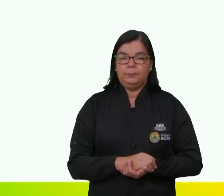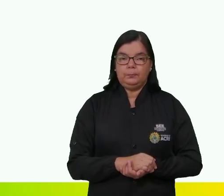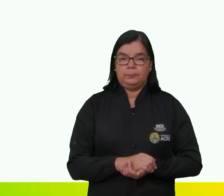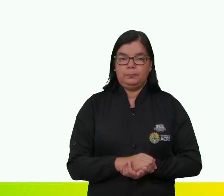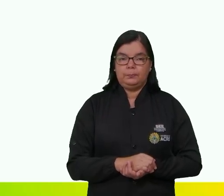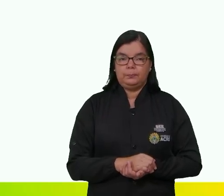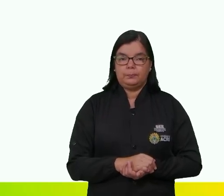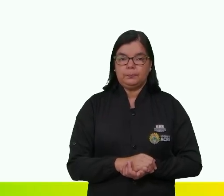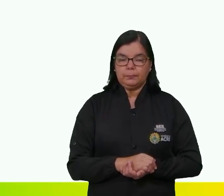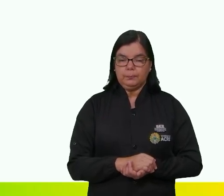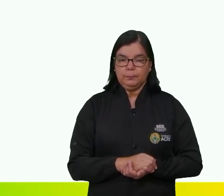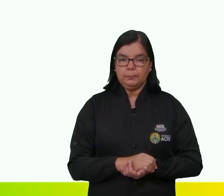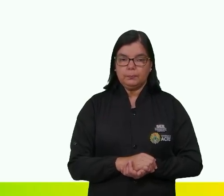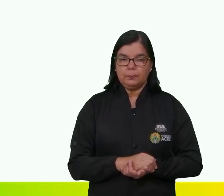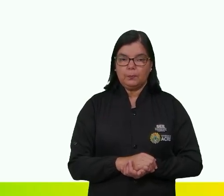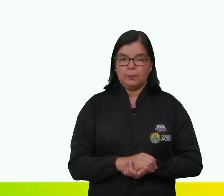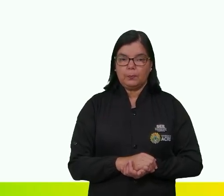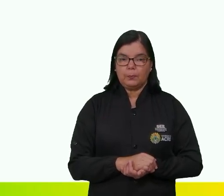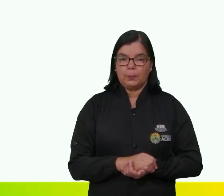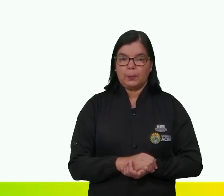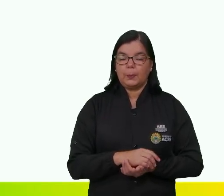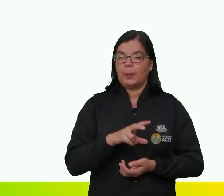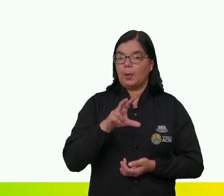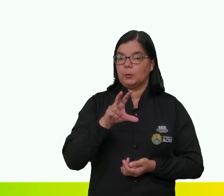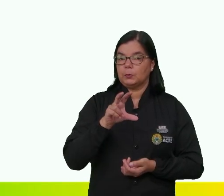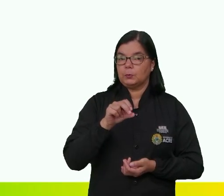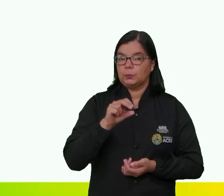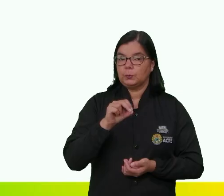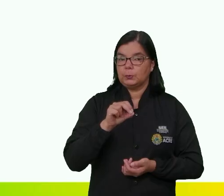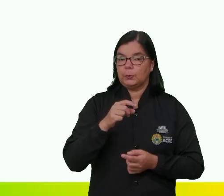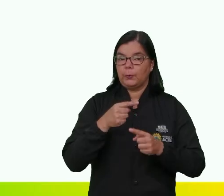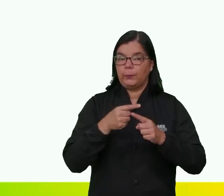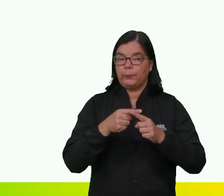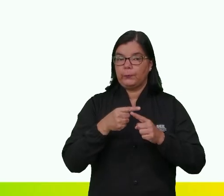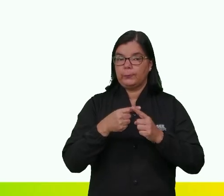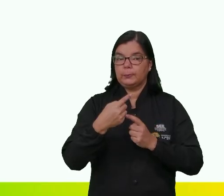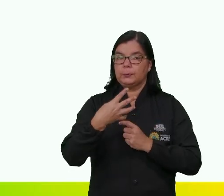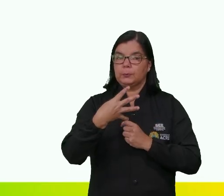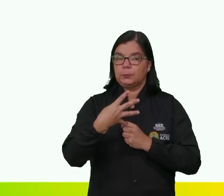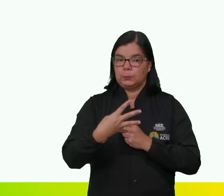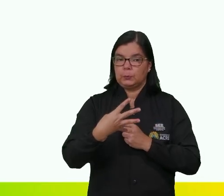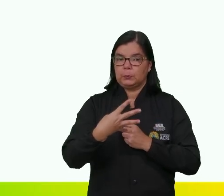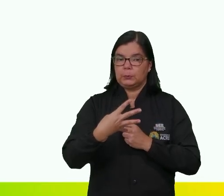Dá 100. Aqui nós temos 50 vezes 4.